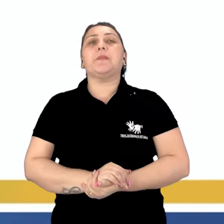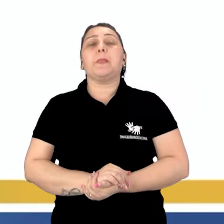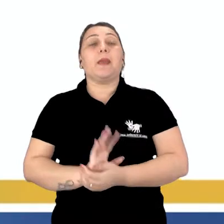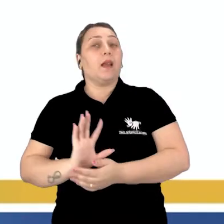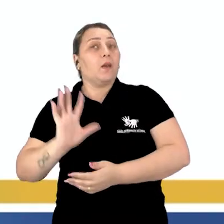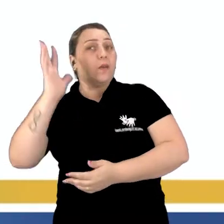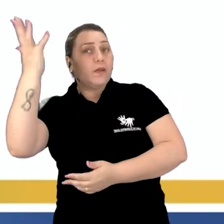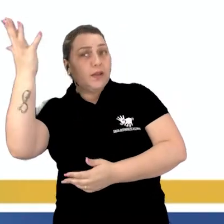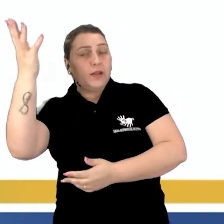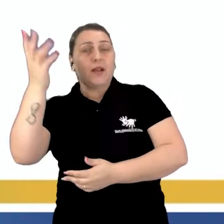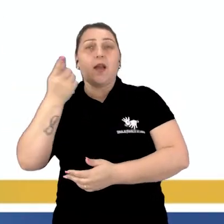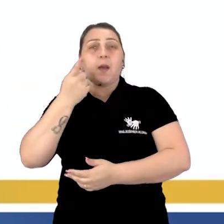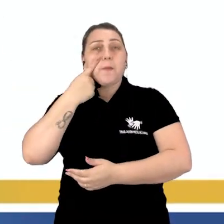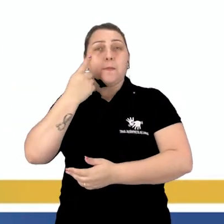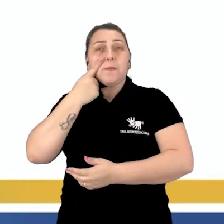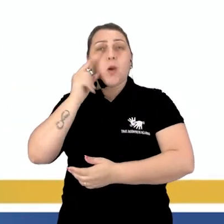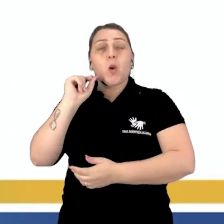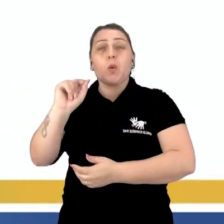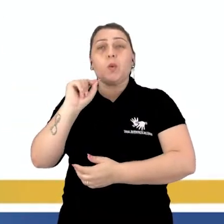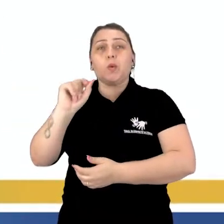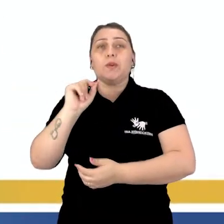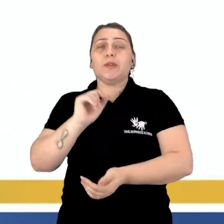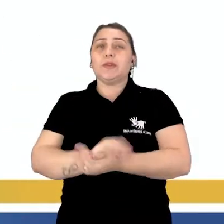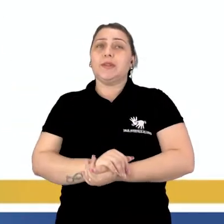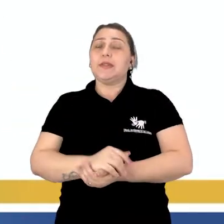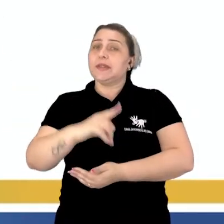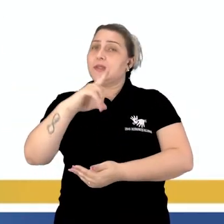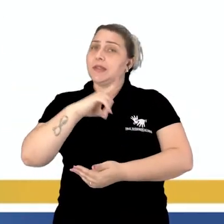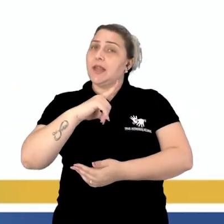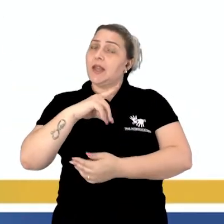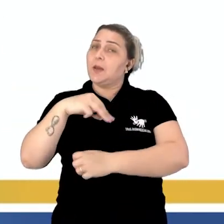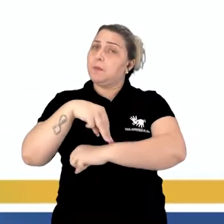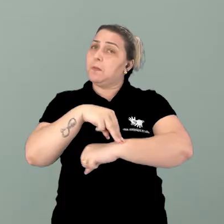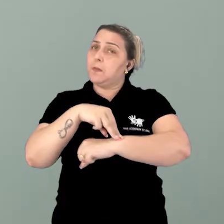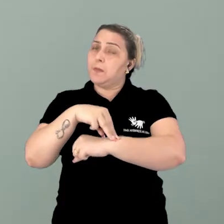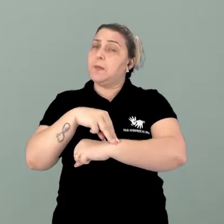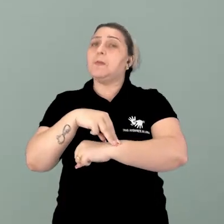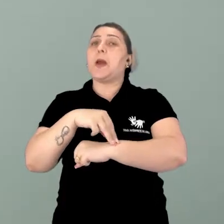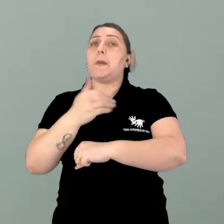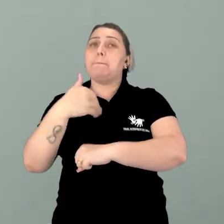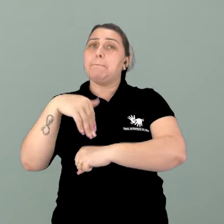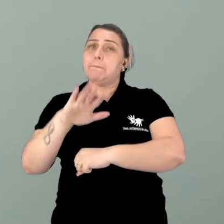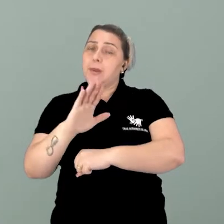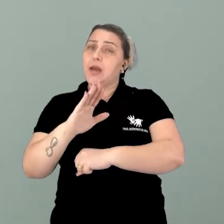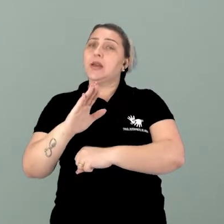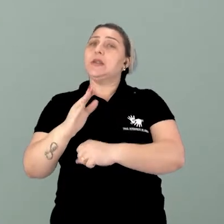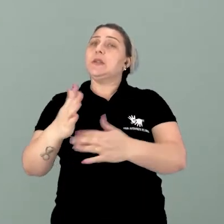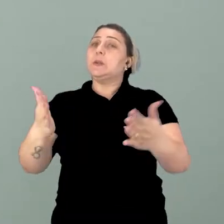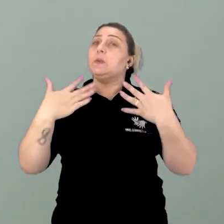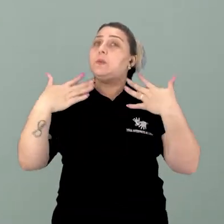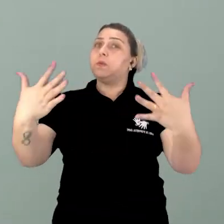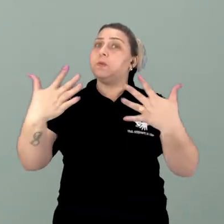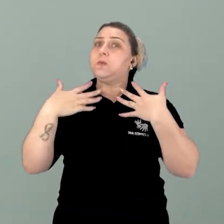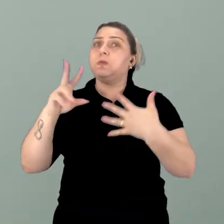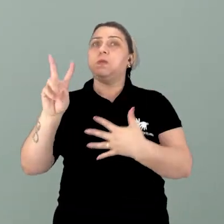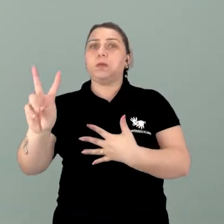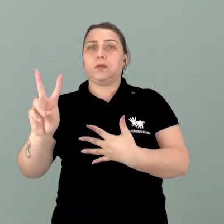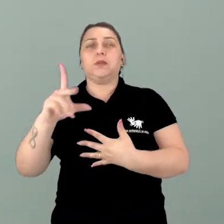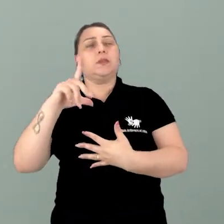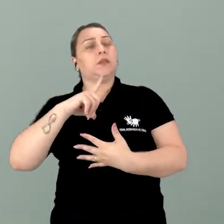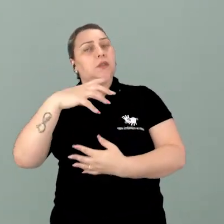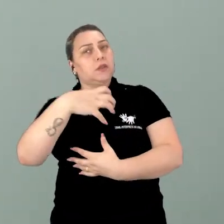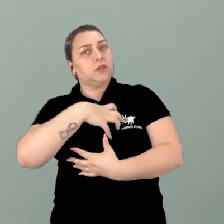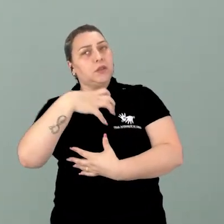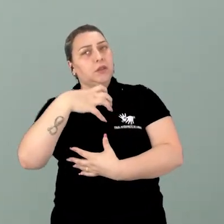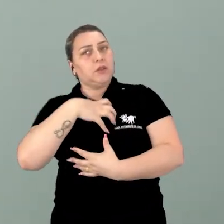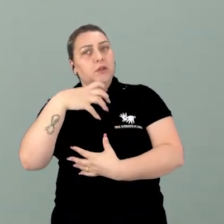vai acontecendo, a gente vai observar o seguinte, que vão existir momentos que a gente vai sentir mais a sensação do verão, e existem momentos que vai ser